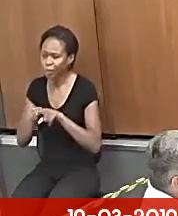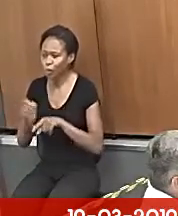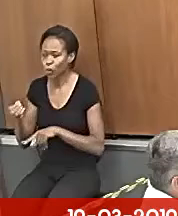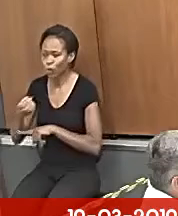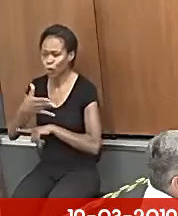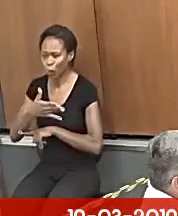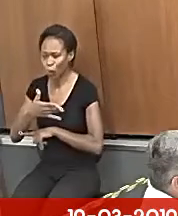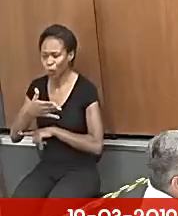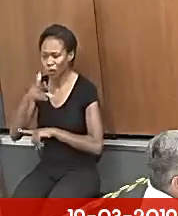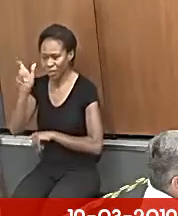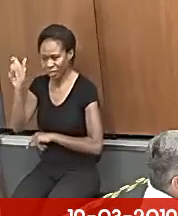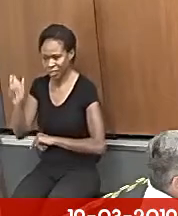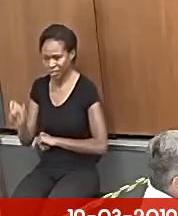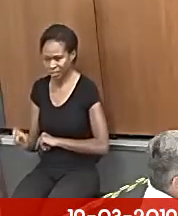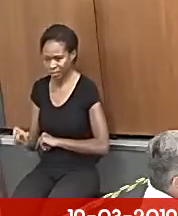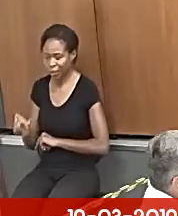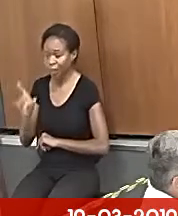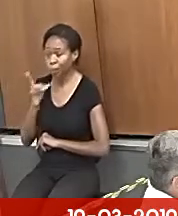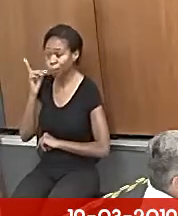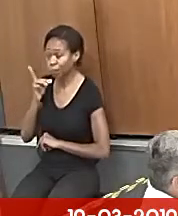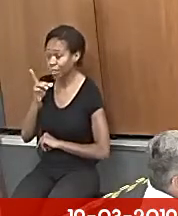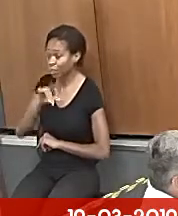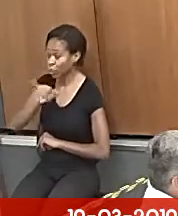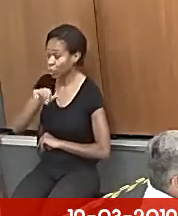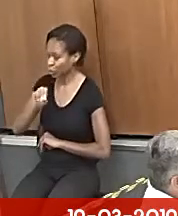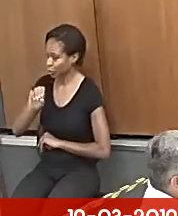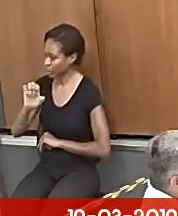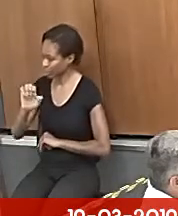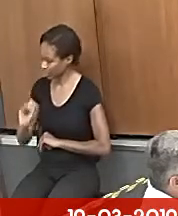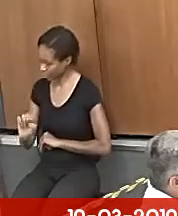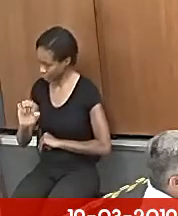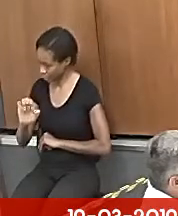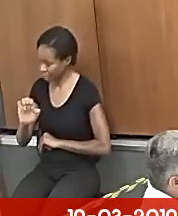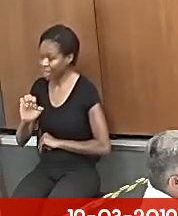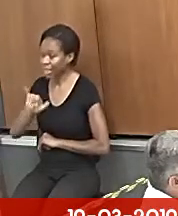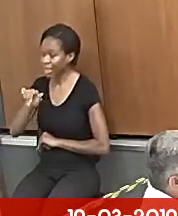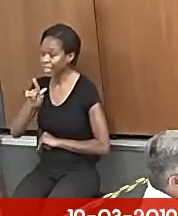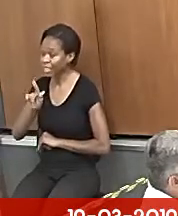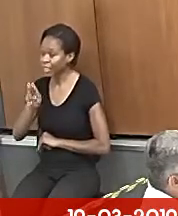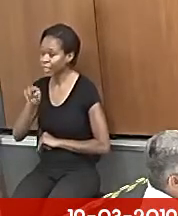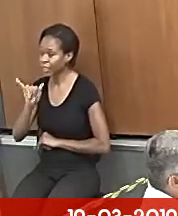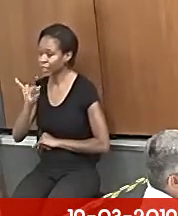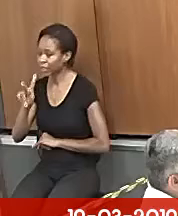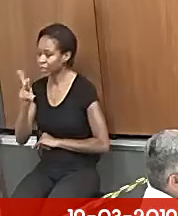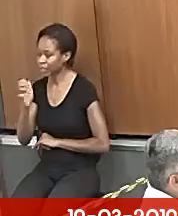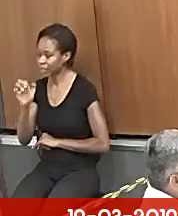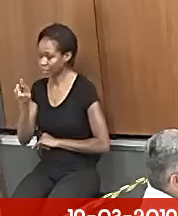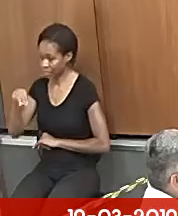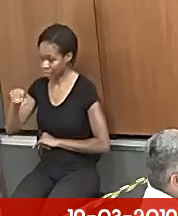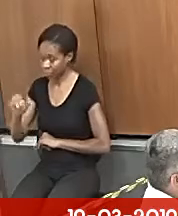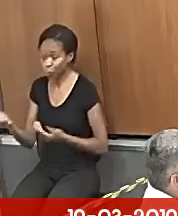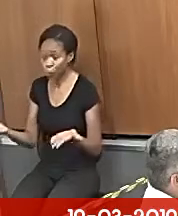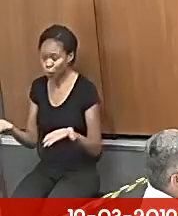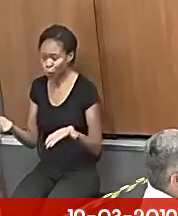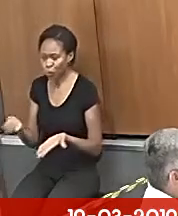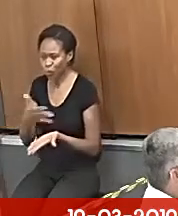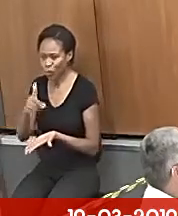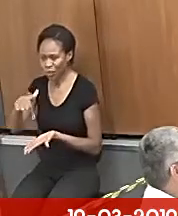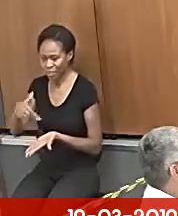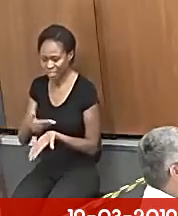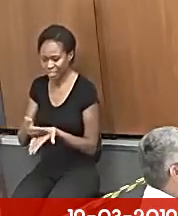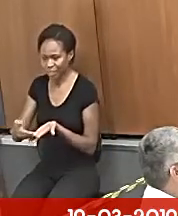membro o deputado josé guilherme que hoje estreia conosco aqui que mesmo antes de estar fazendo parte dessa comissão